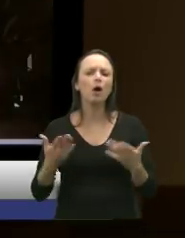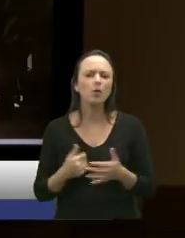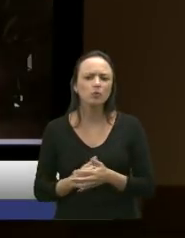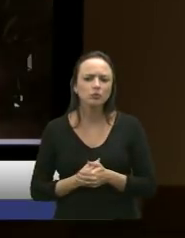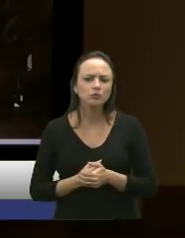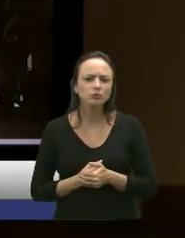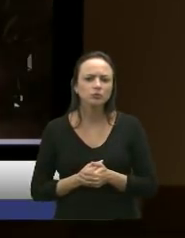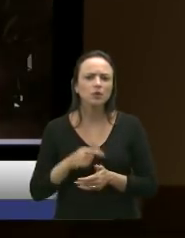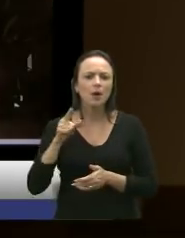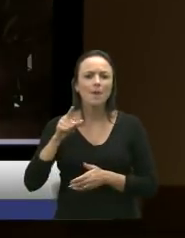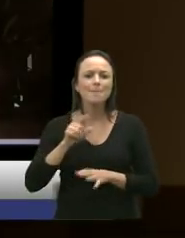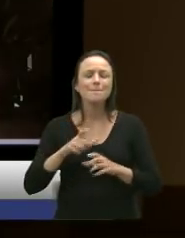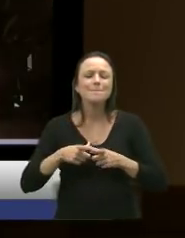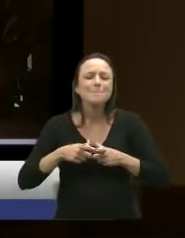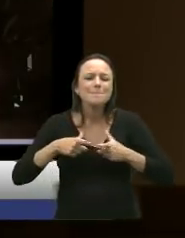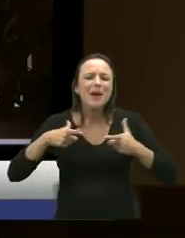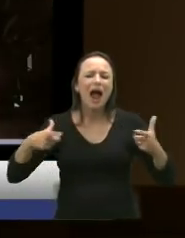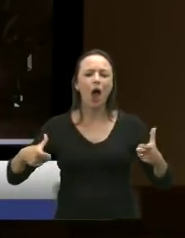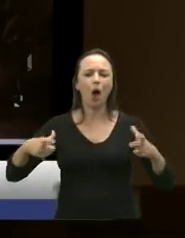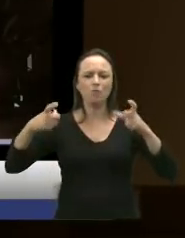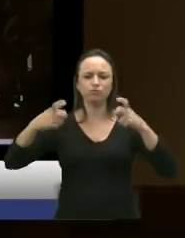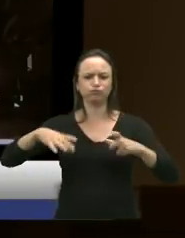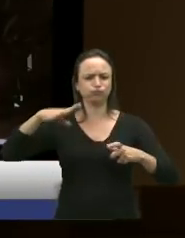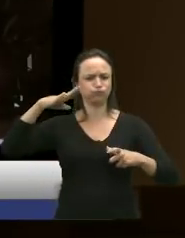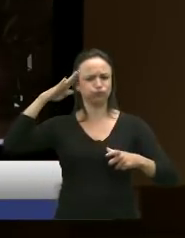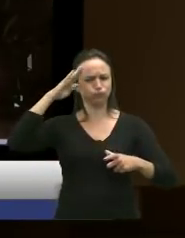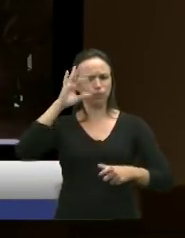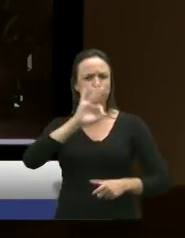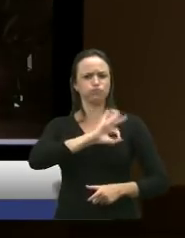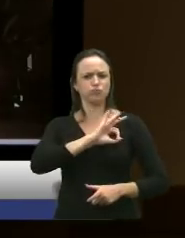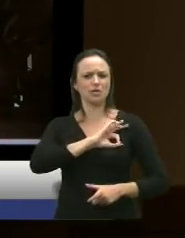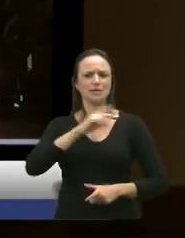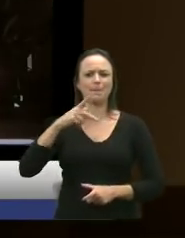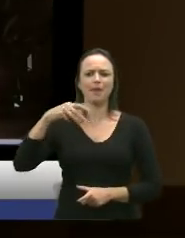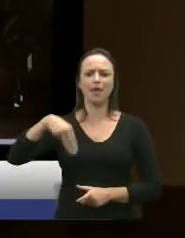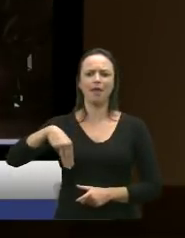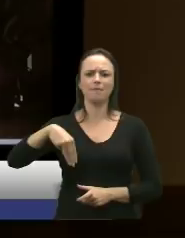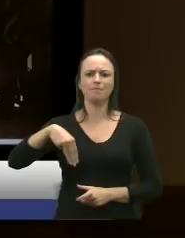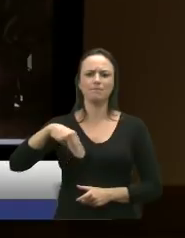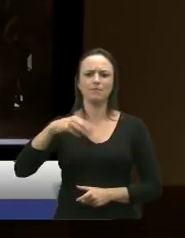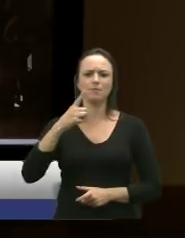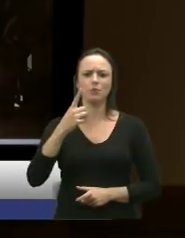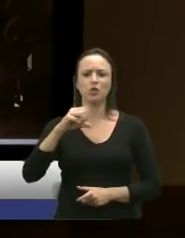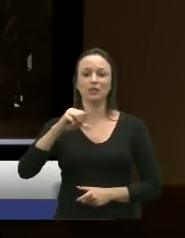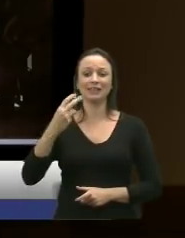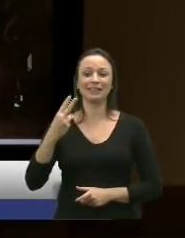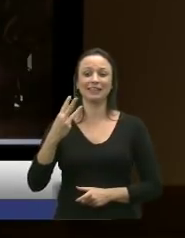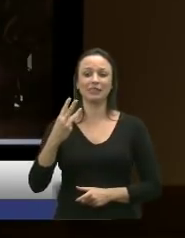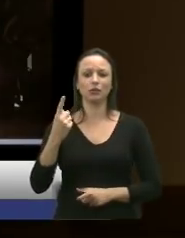Maior quartel da Polícia Militar em 32. Já deu para identificar ou não?